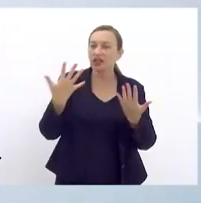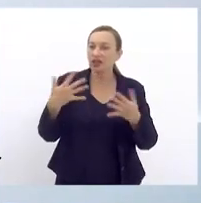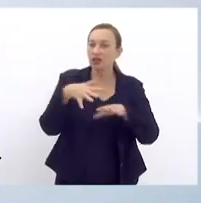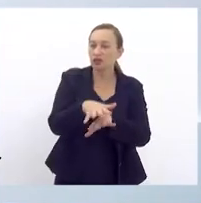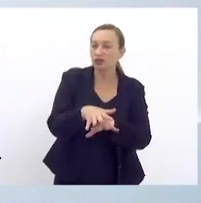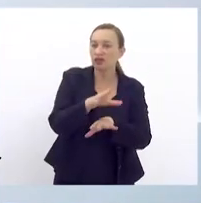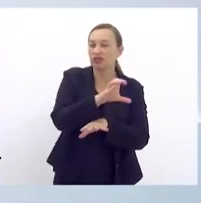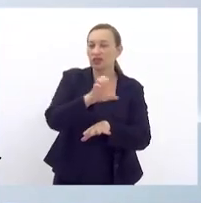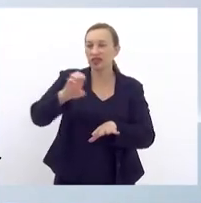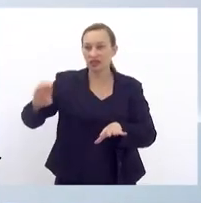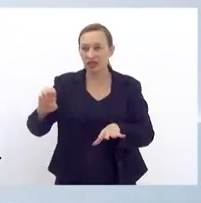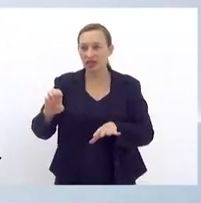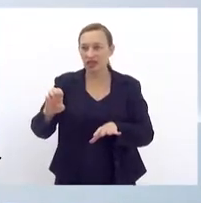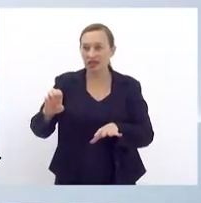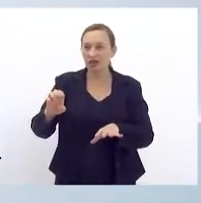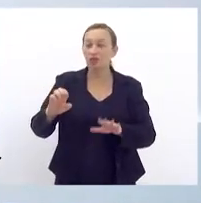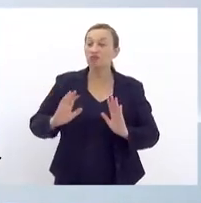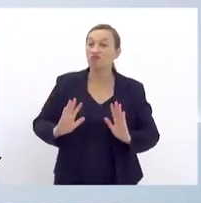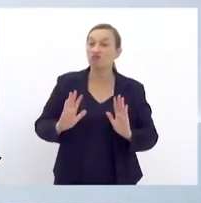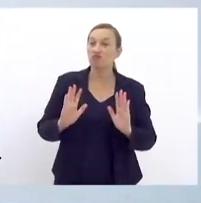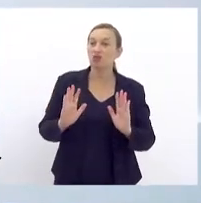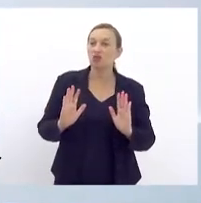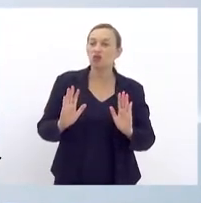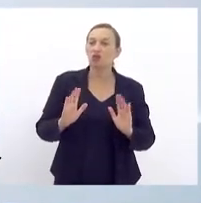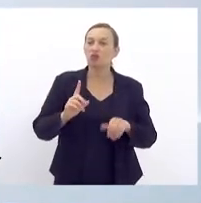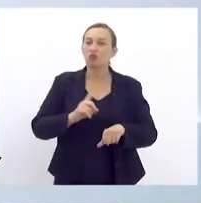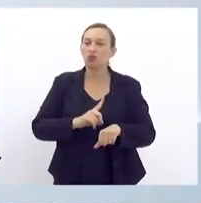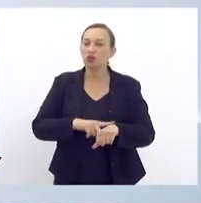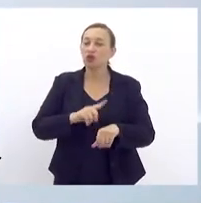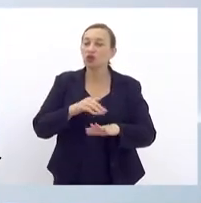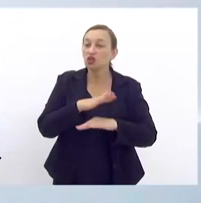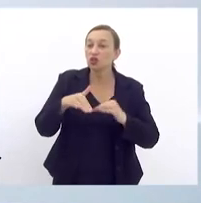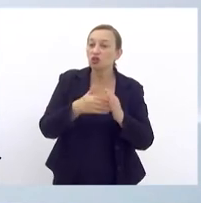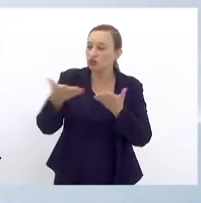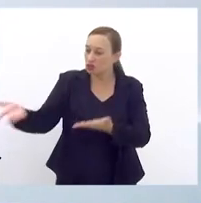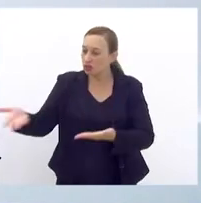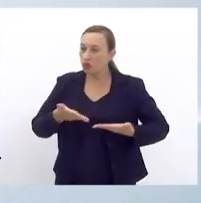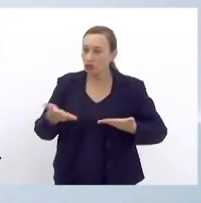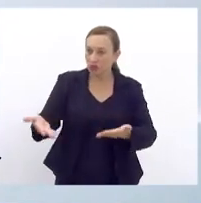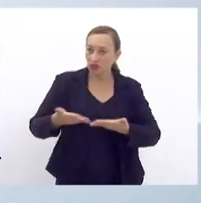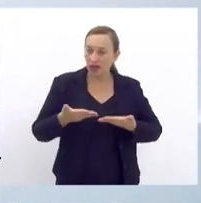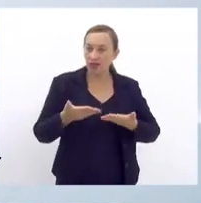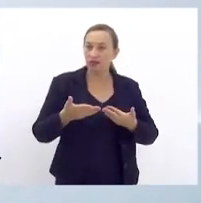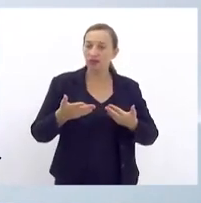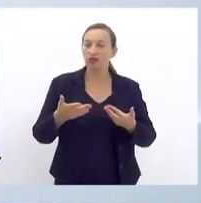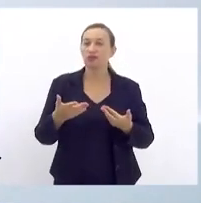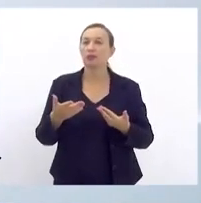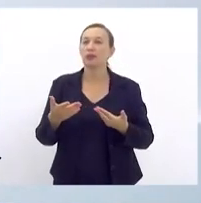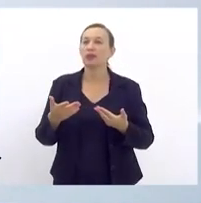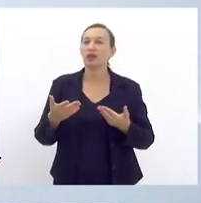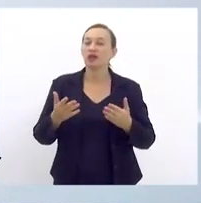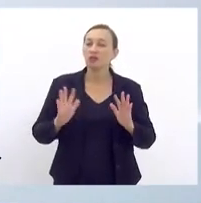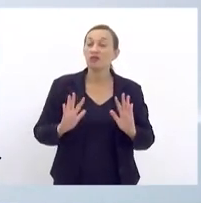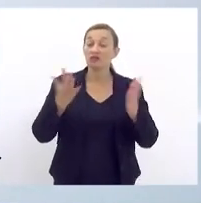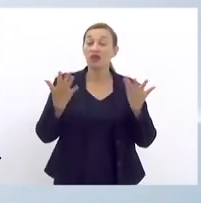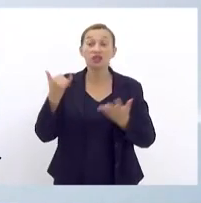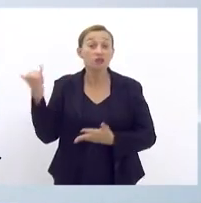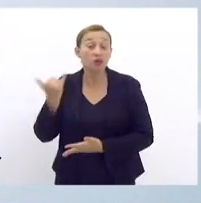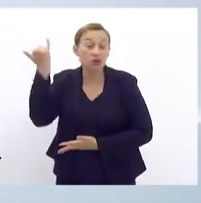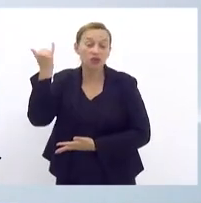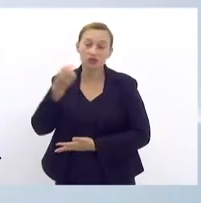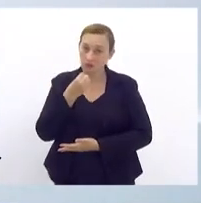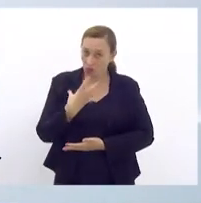a presença do CIEE é um evento que todos estarão convidados vai ser um é muito importante muito